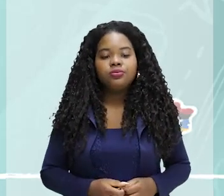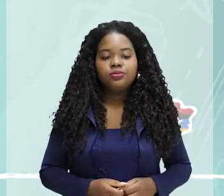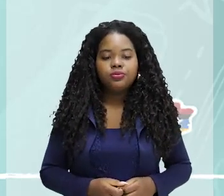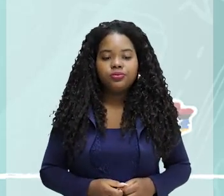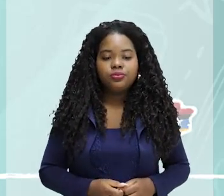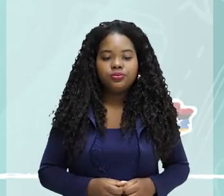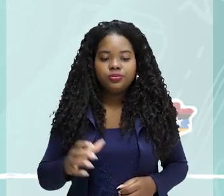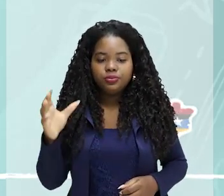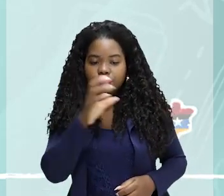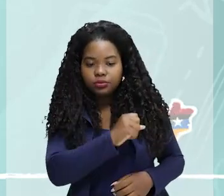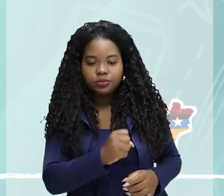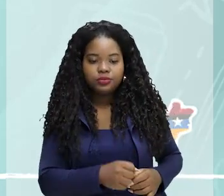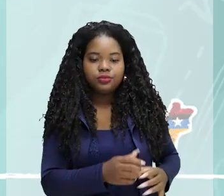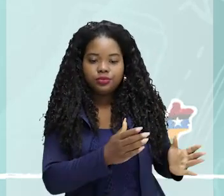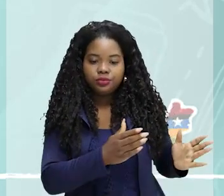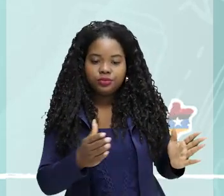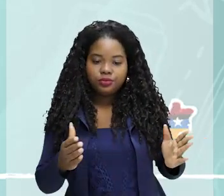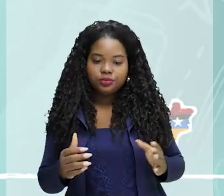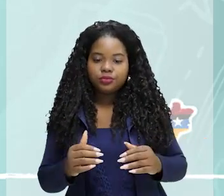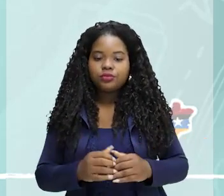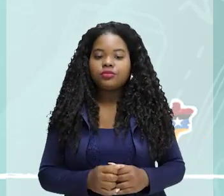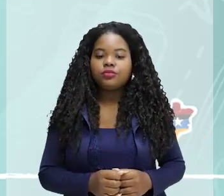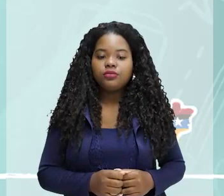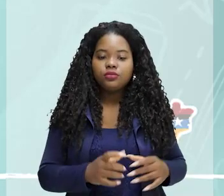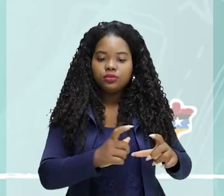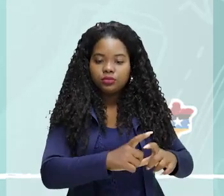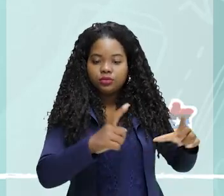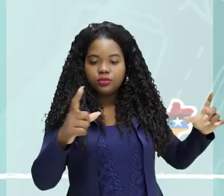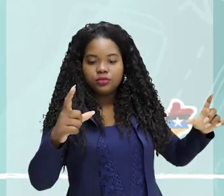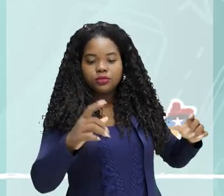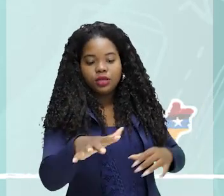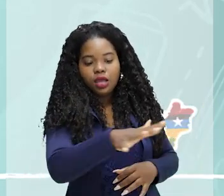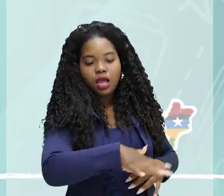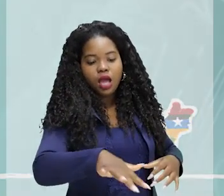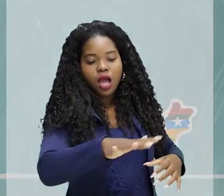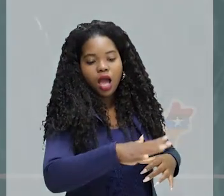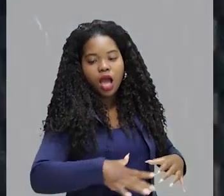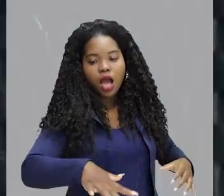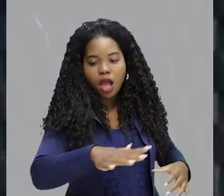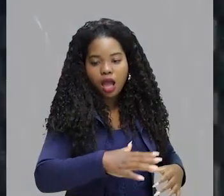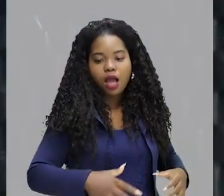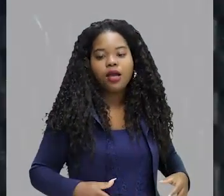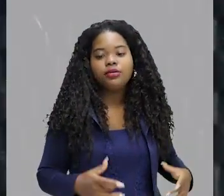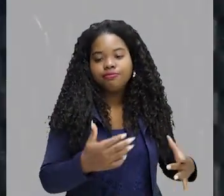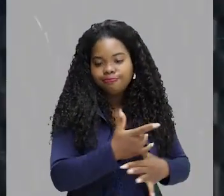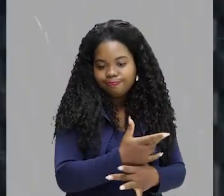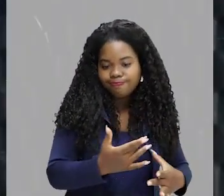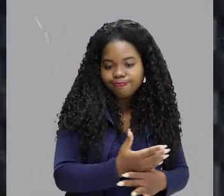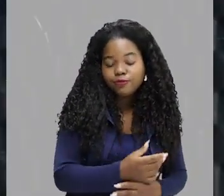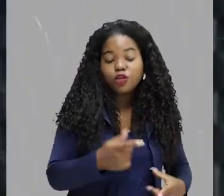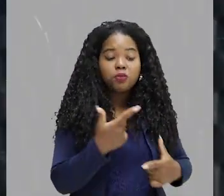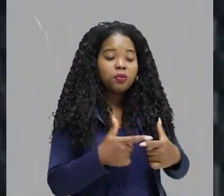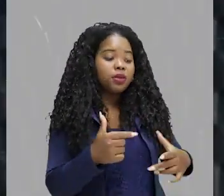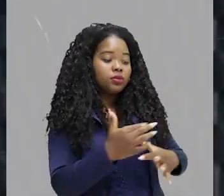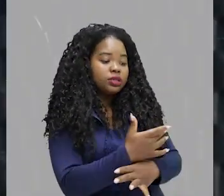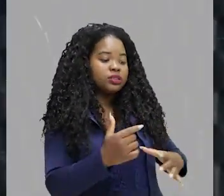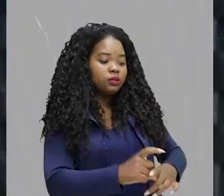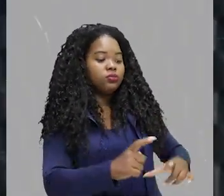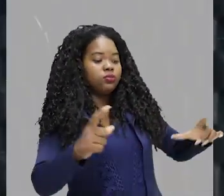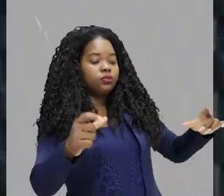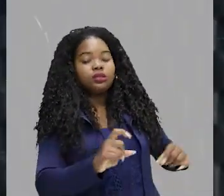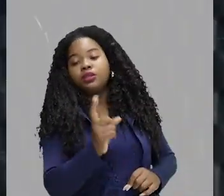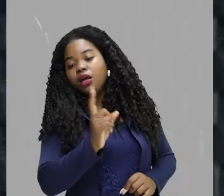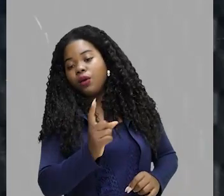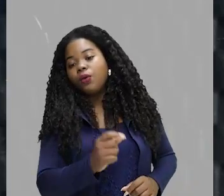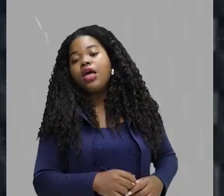um acelerado processo de crescimento da área urbana. Acelerado e desordenado. O problema não é a cidade crescer. O problema é crescer